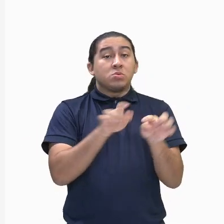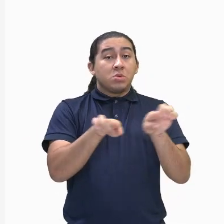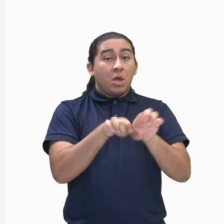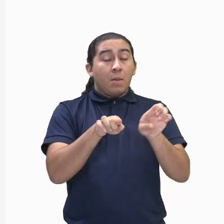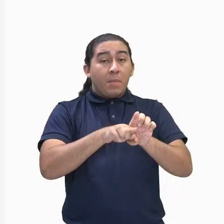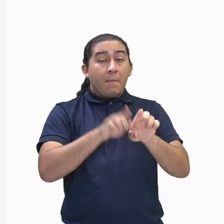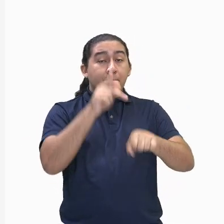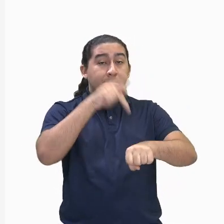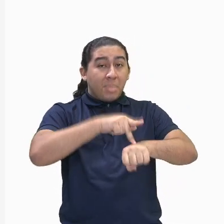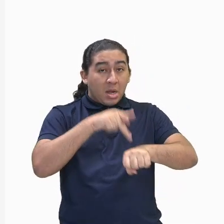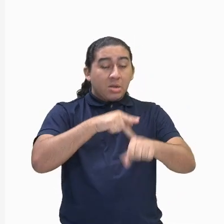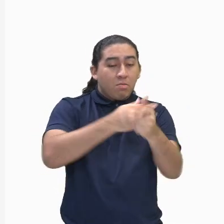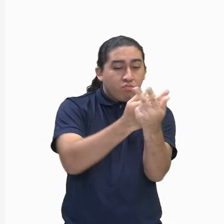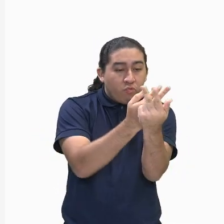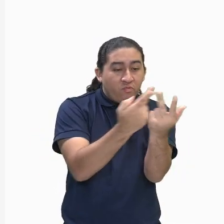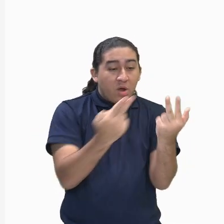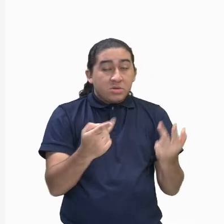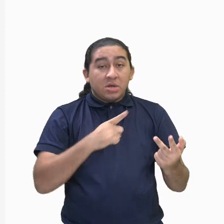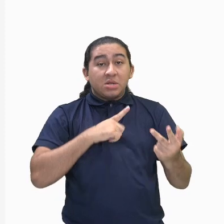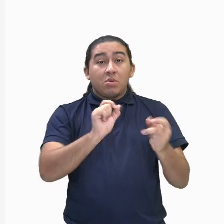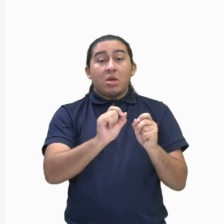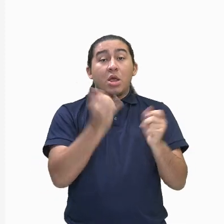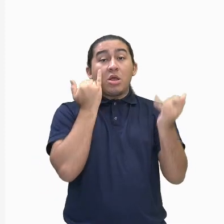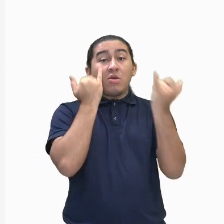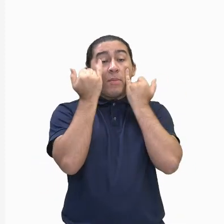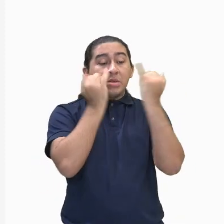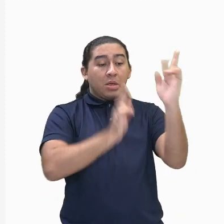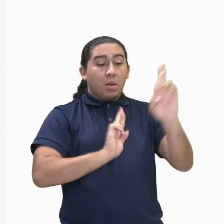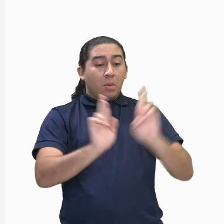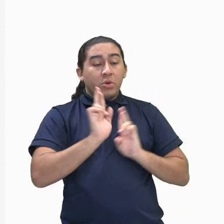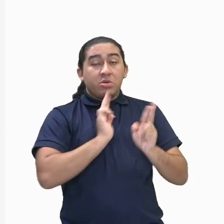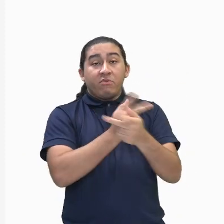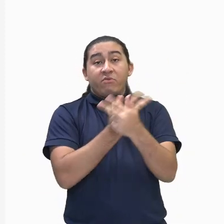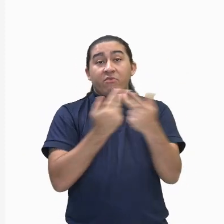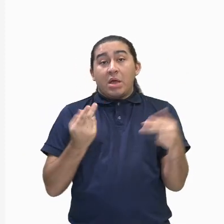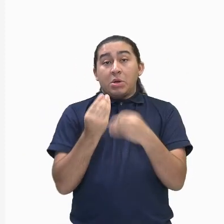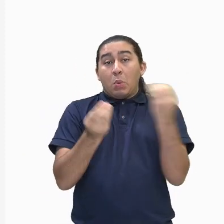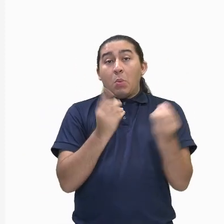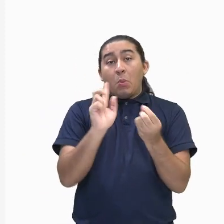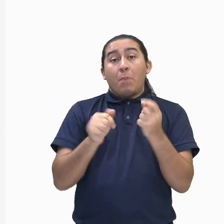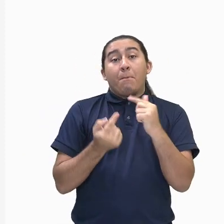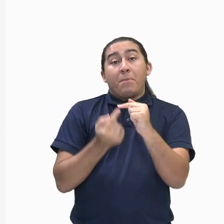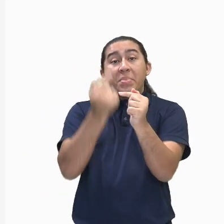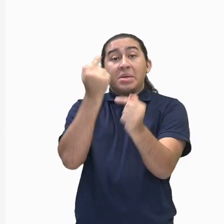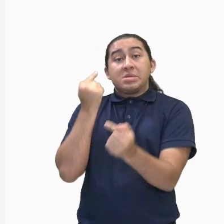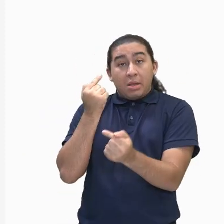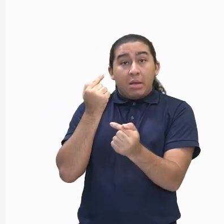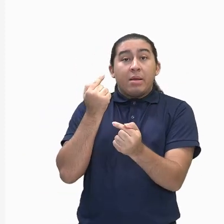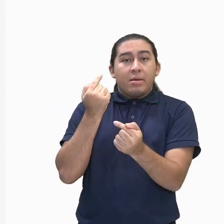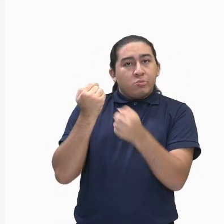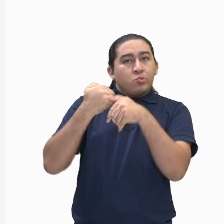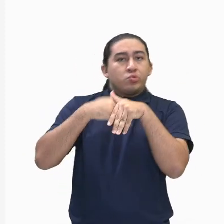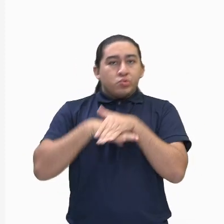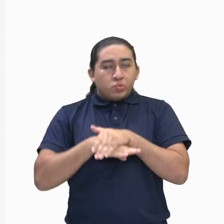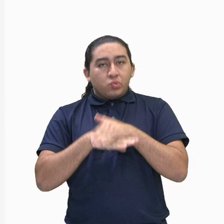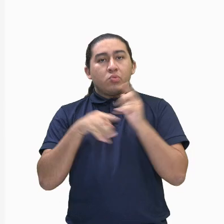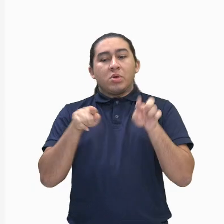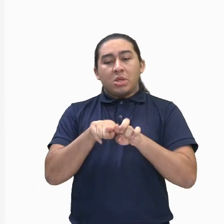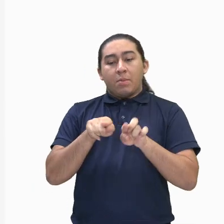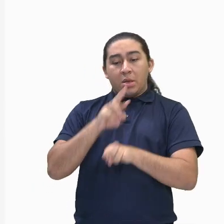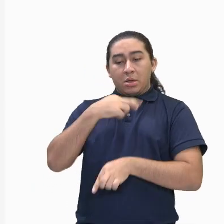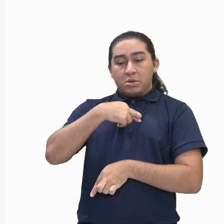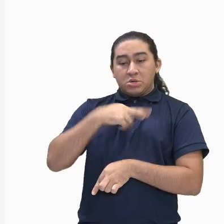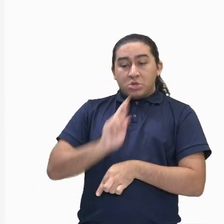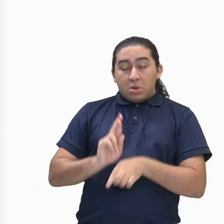essas respostas, esses insights sobre a vida cotidiana, práticas religiosas e organização